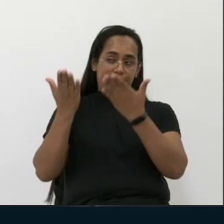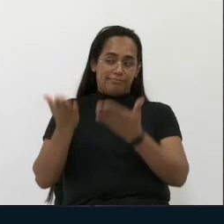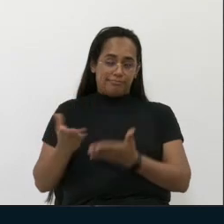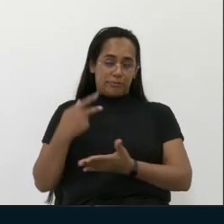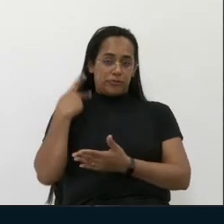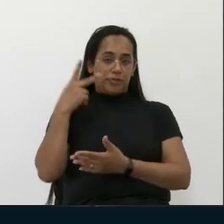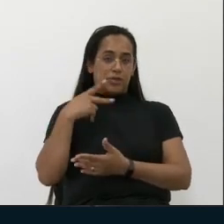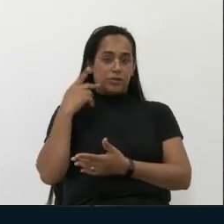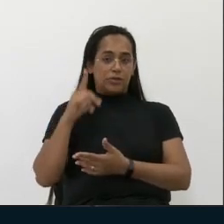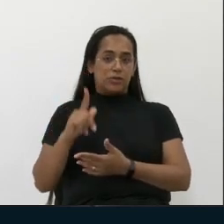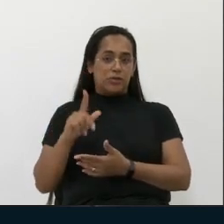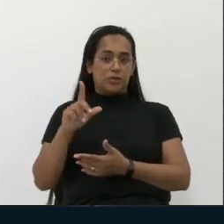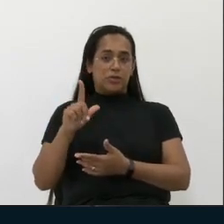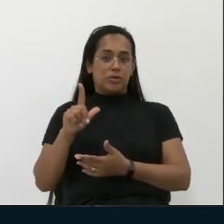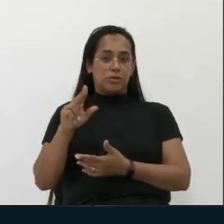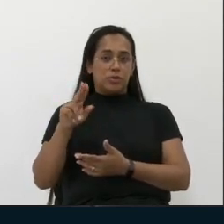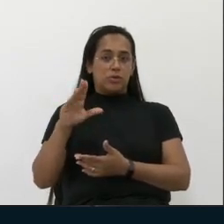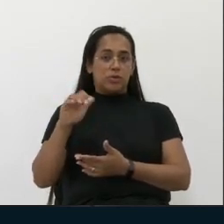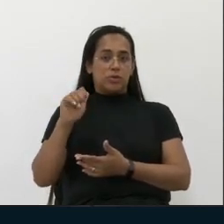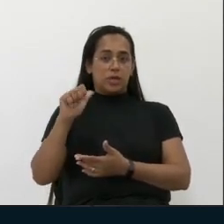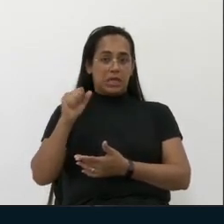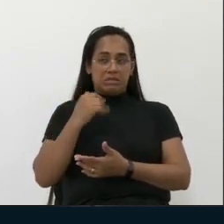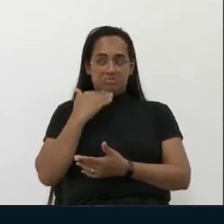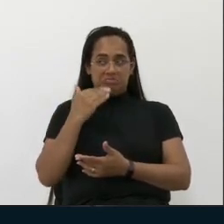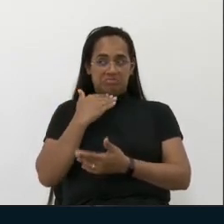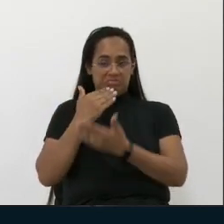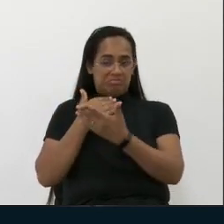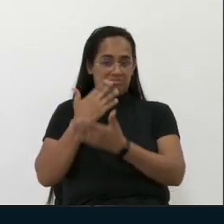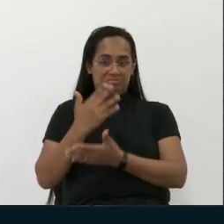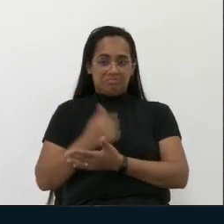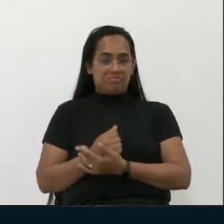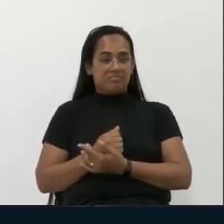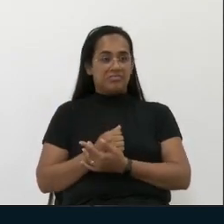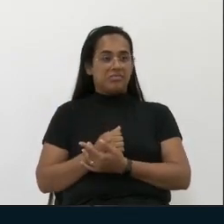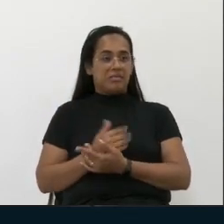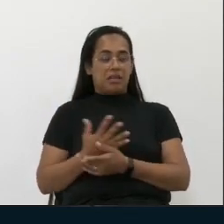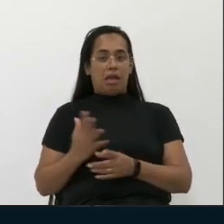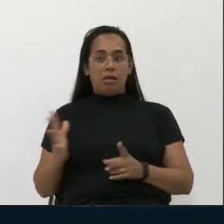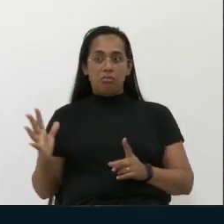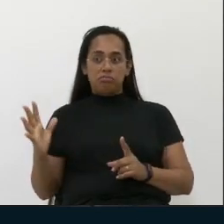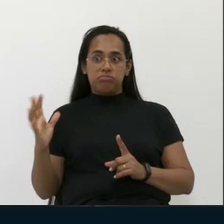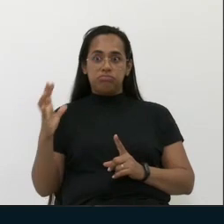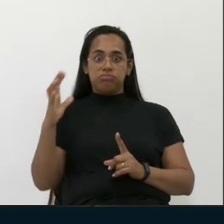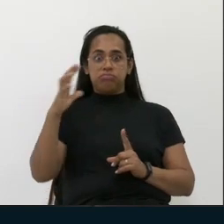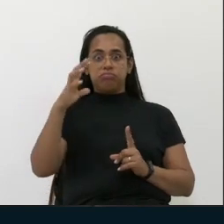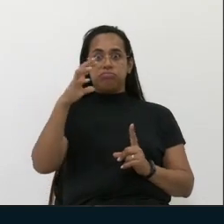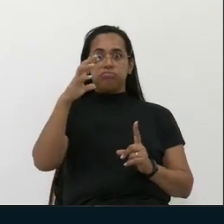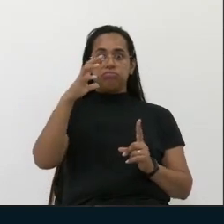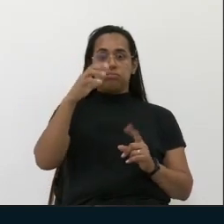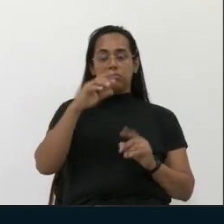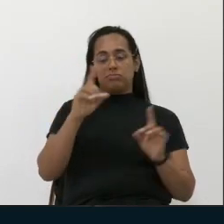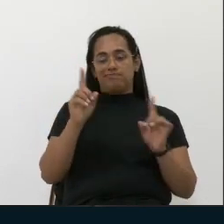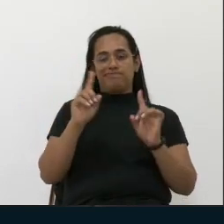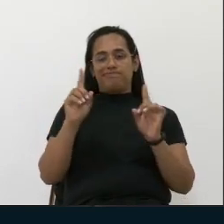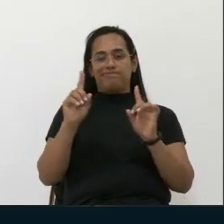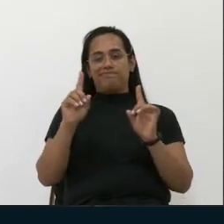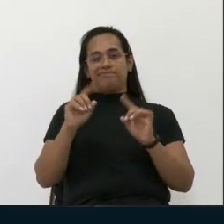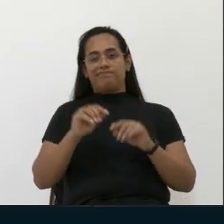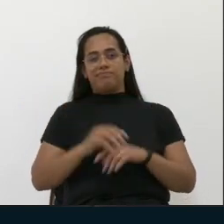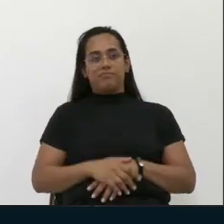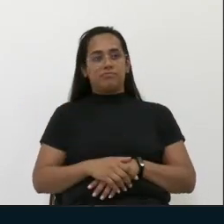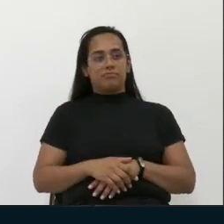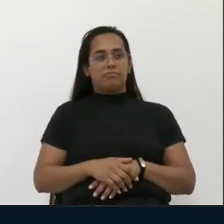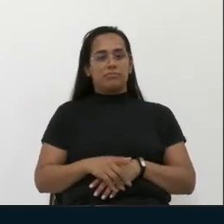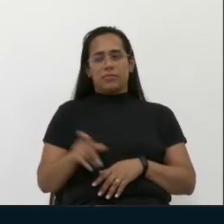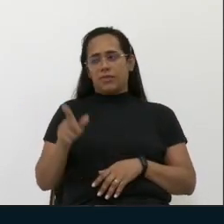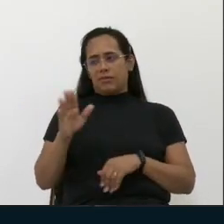ficar querendo crescer em cima do PT, que é o que eles fazem, né? O MBL, a história deles foi isso.